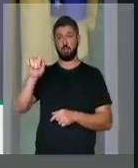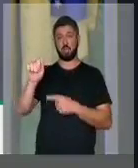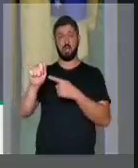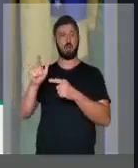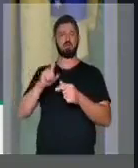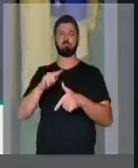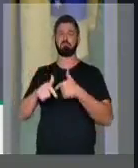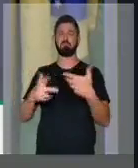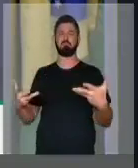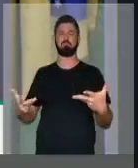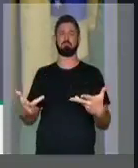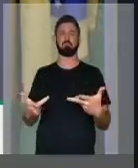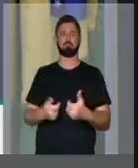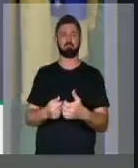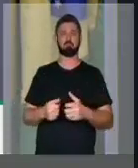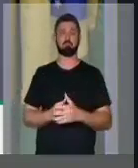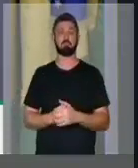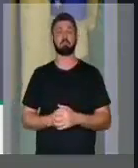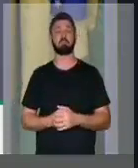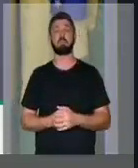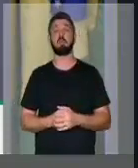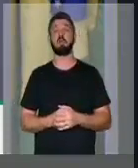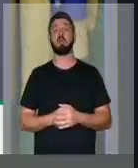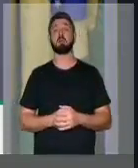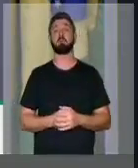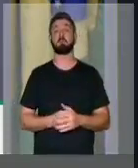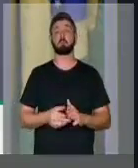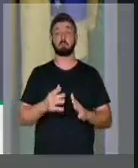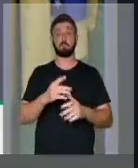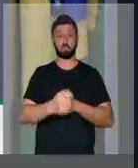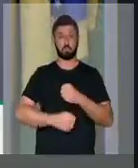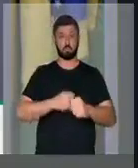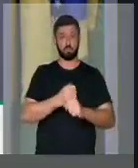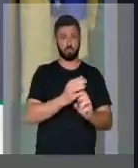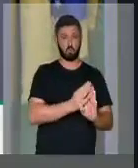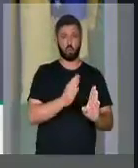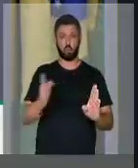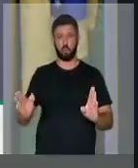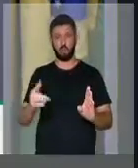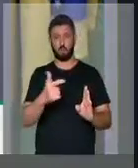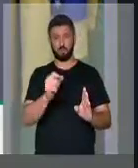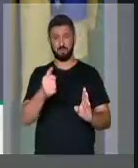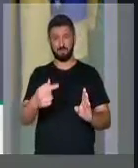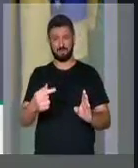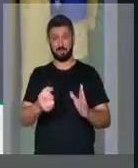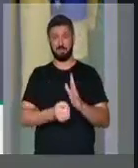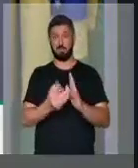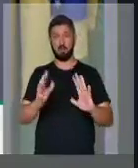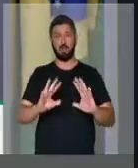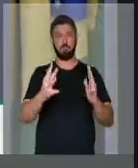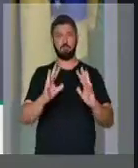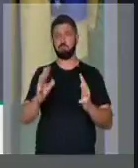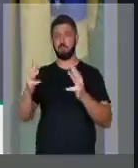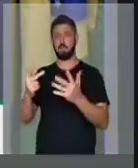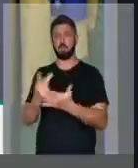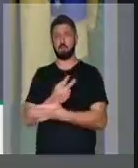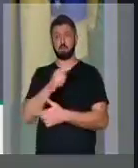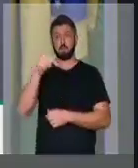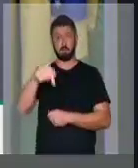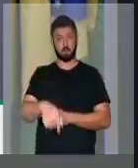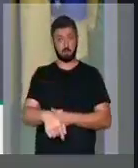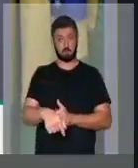excepcional. Exatamente, senhor presidente. E durante todo o ano de 2017, vários eventos